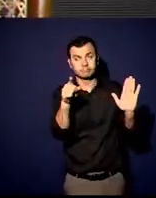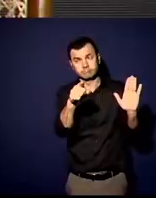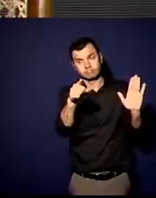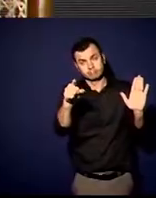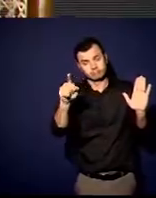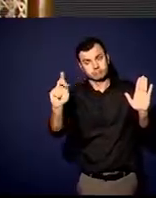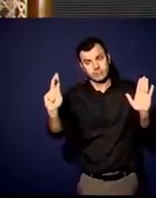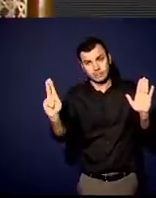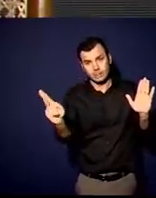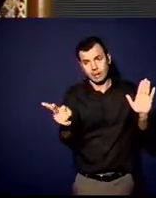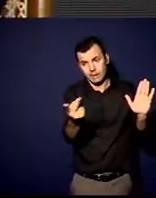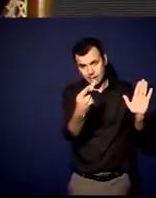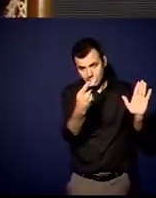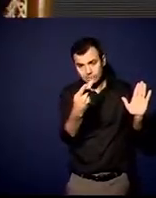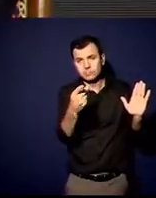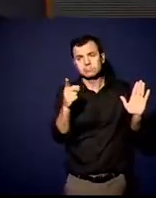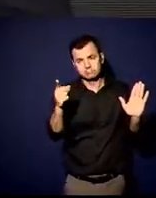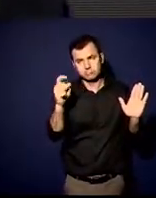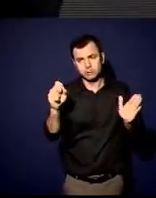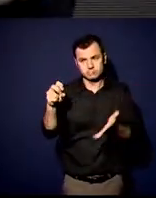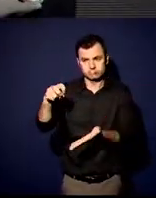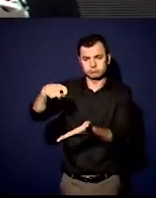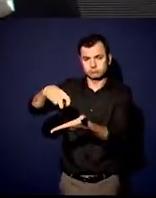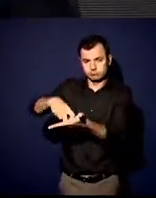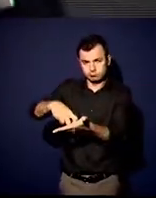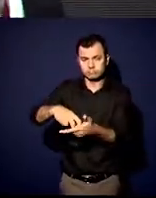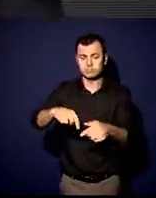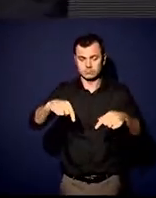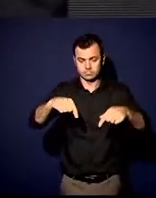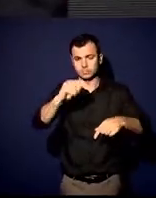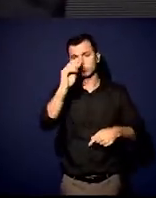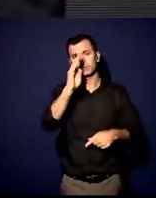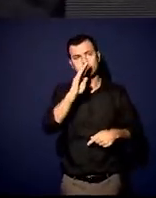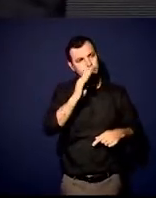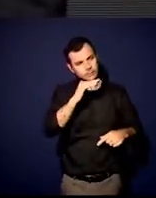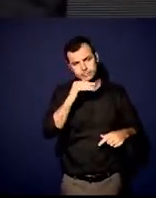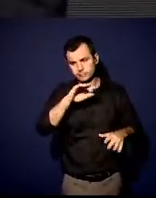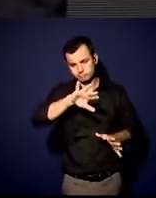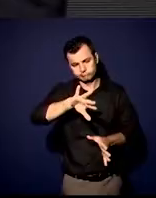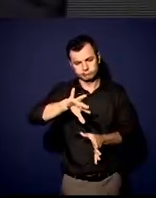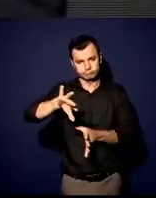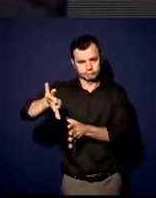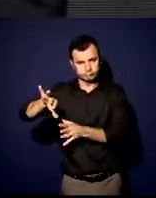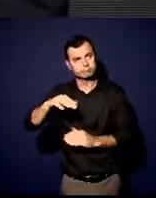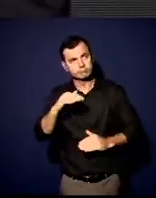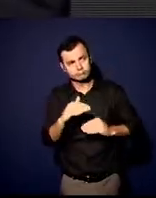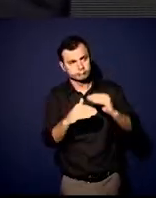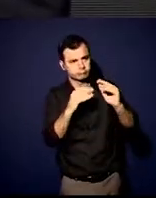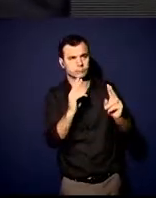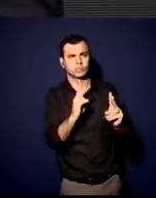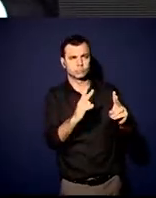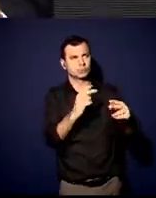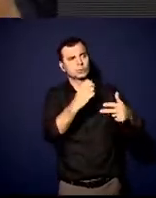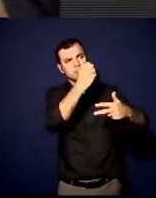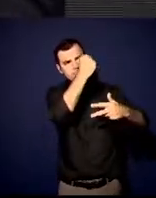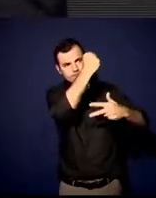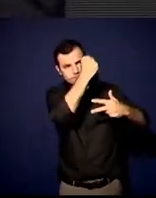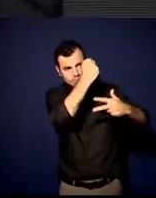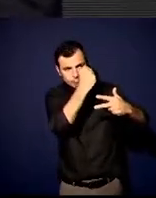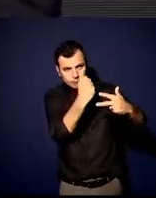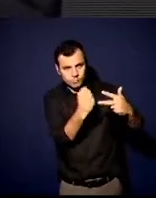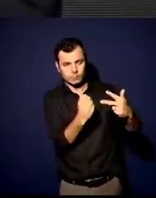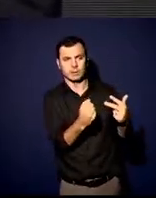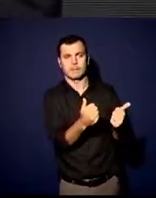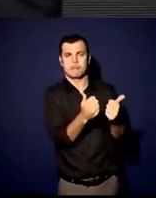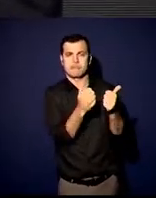isso contribuíram para isso responsabilizadas mas o Brasil precisa andar e vai andar com todos os poderes funcionando plenamente essa é a nossa